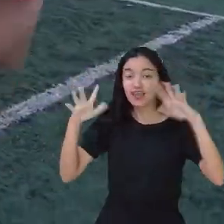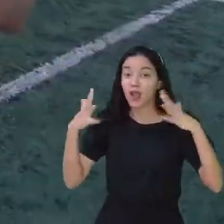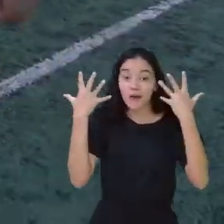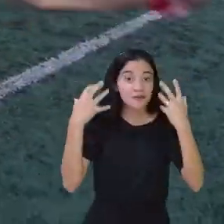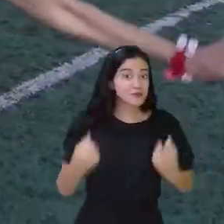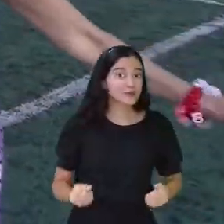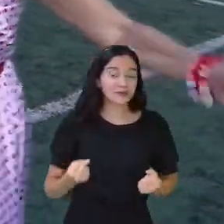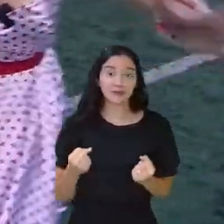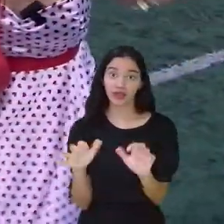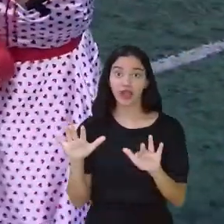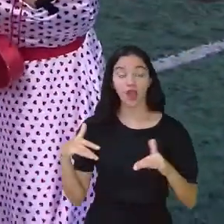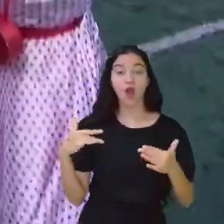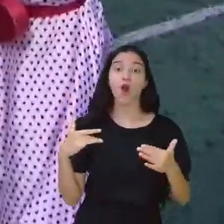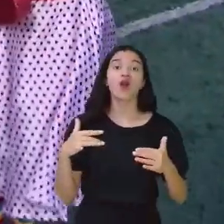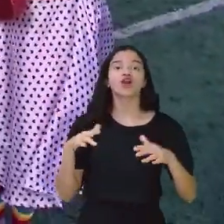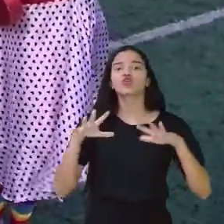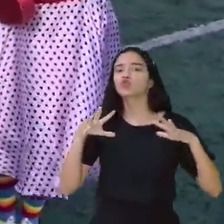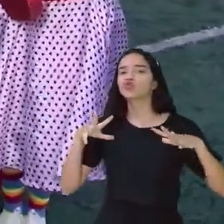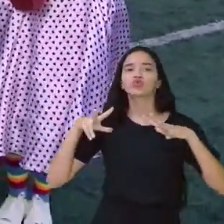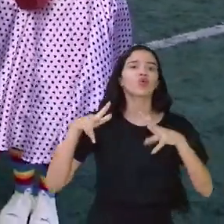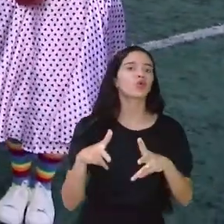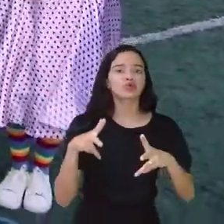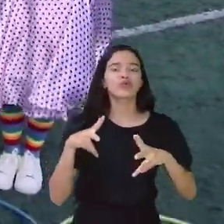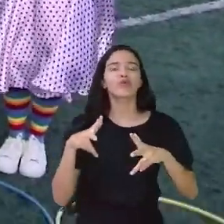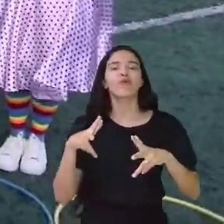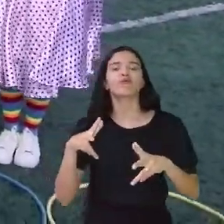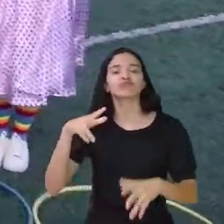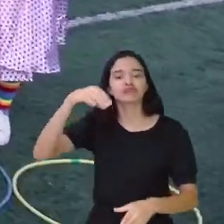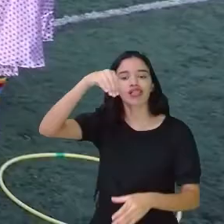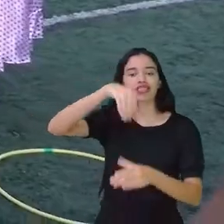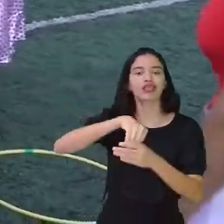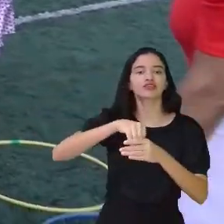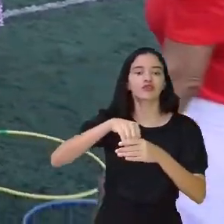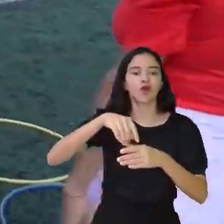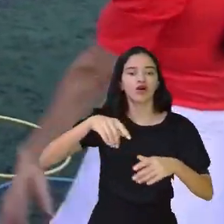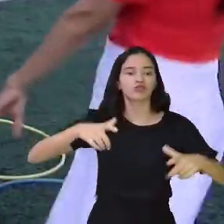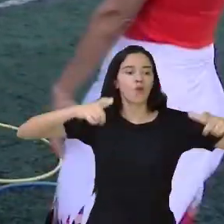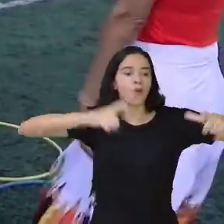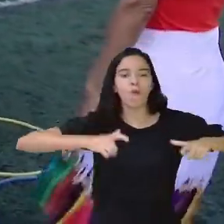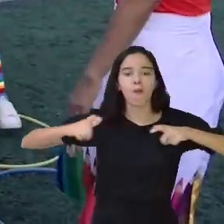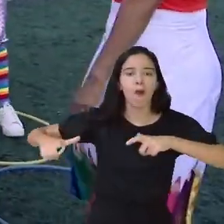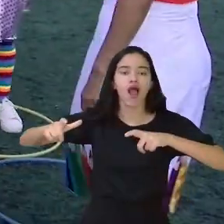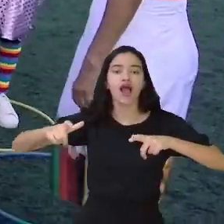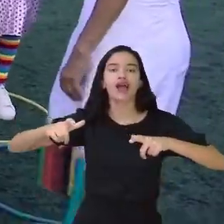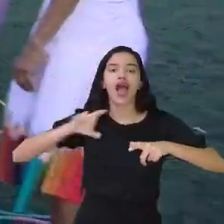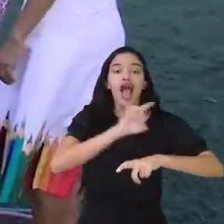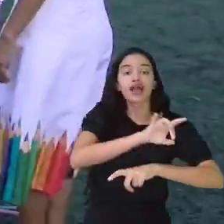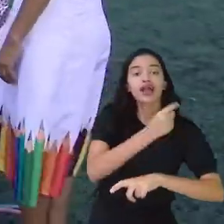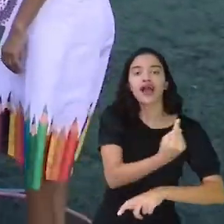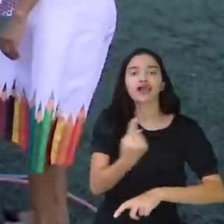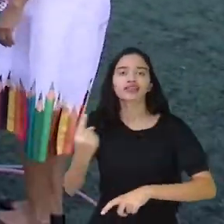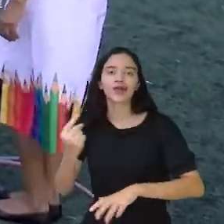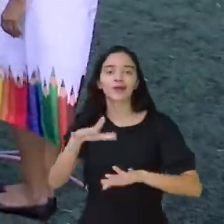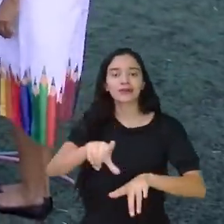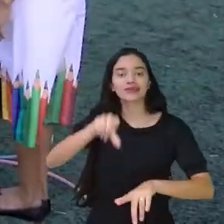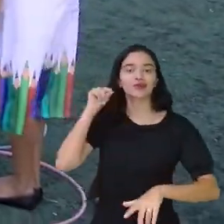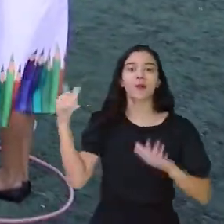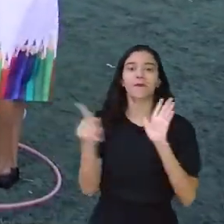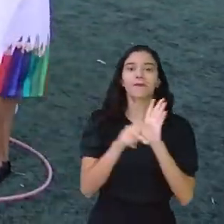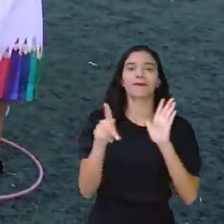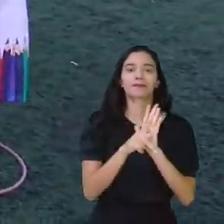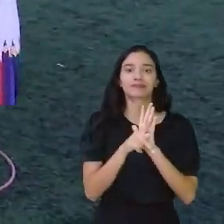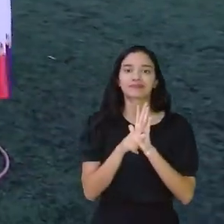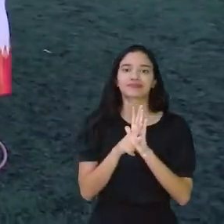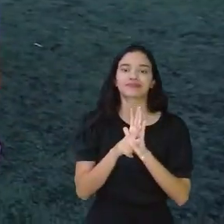é assim vamos ficar todo mundo dentro do bambolê cada um escolhe o seu eu quero esse eu quero esse